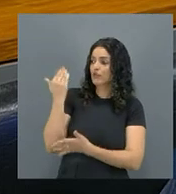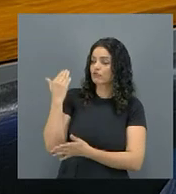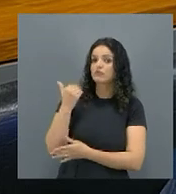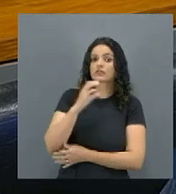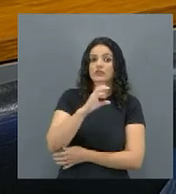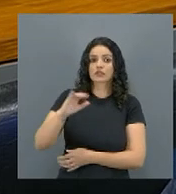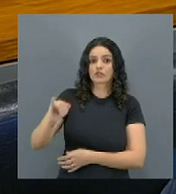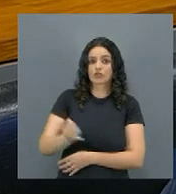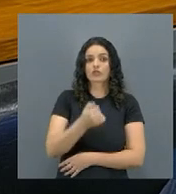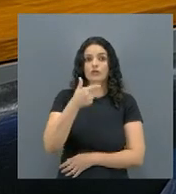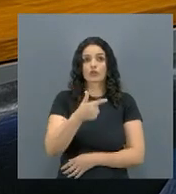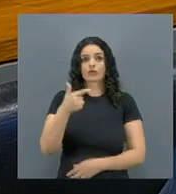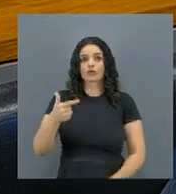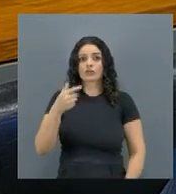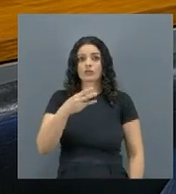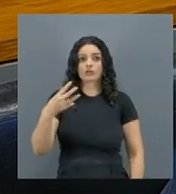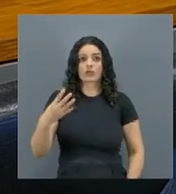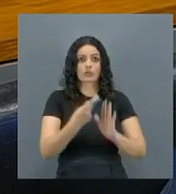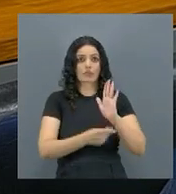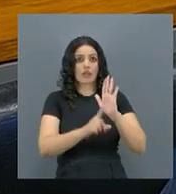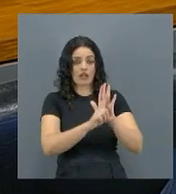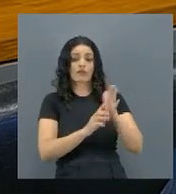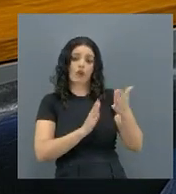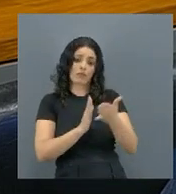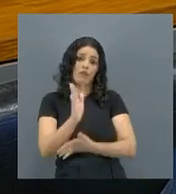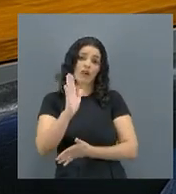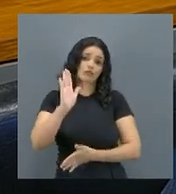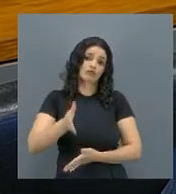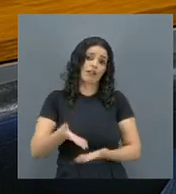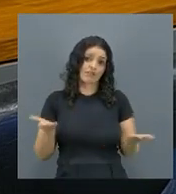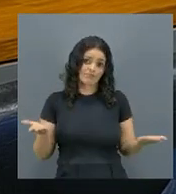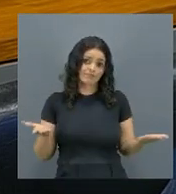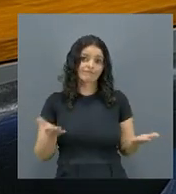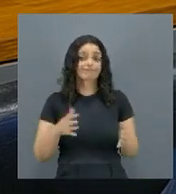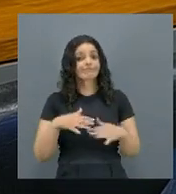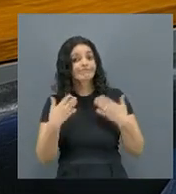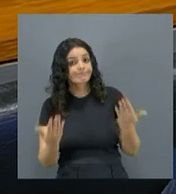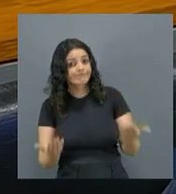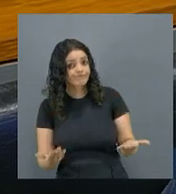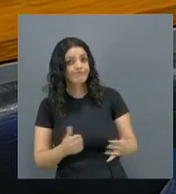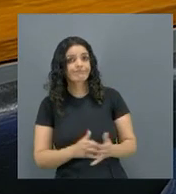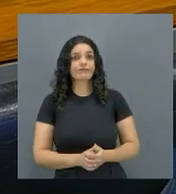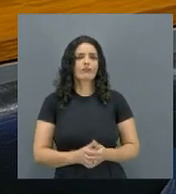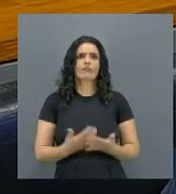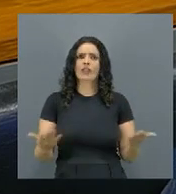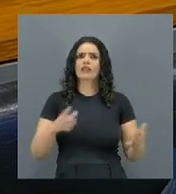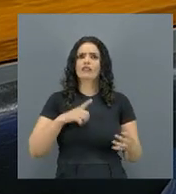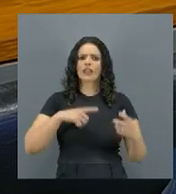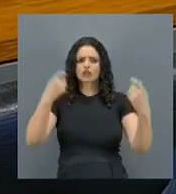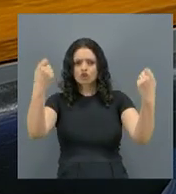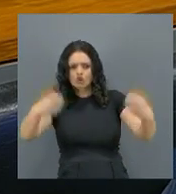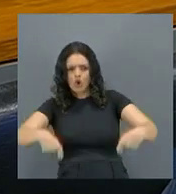de 2234 PL de 2022. Ou seja, onde tem